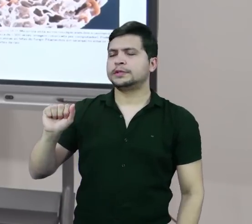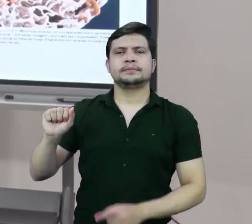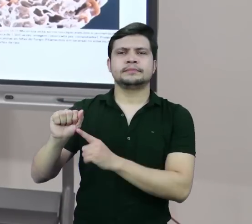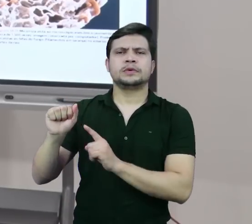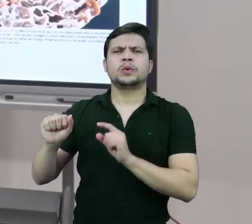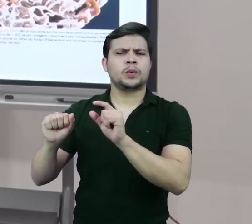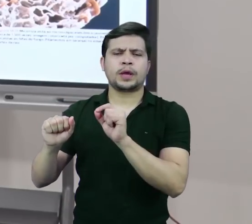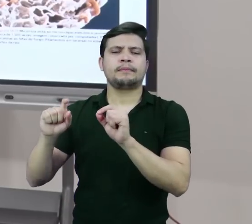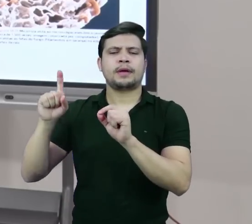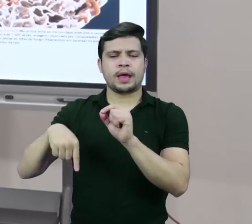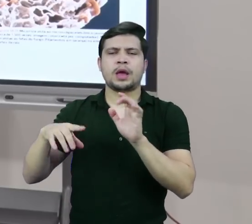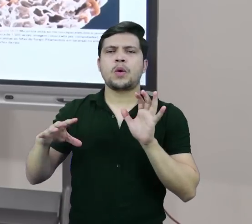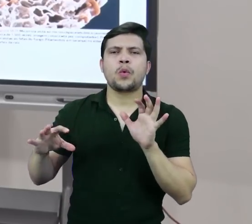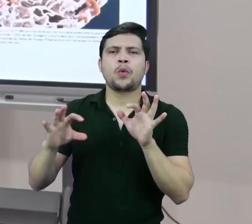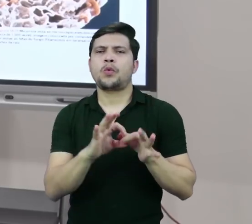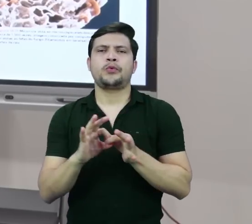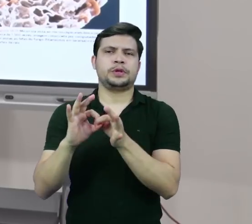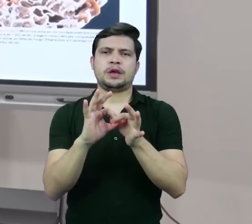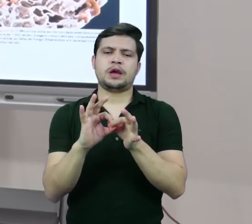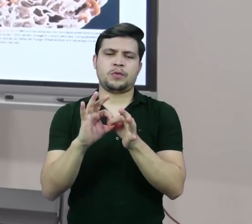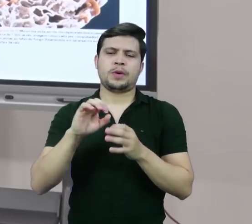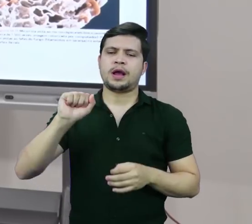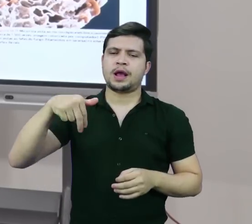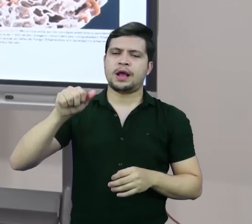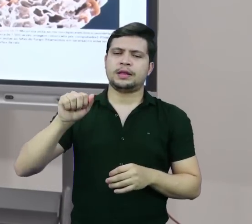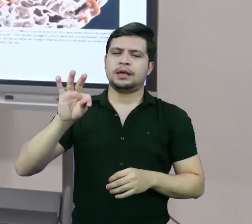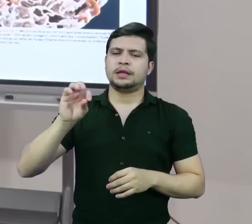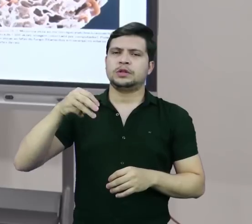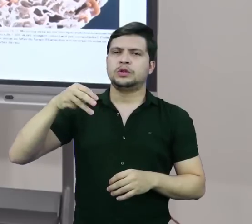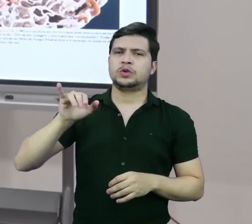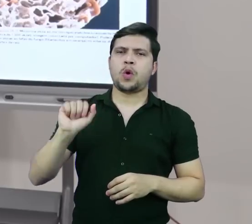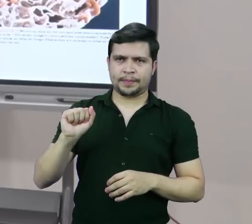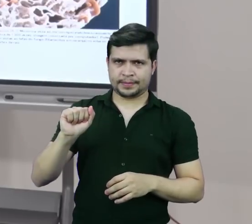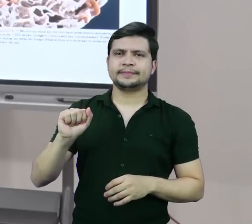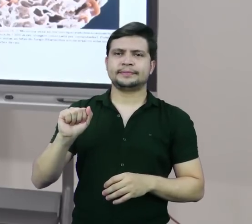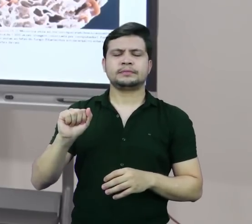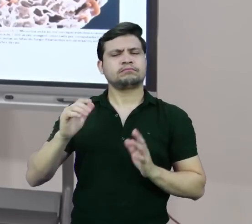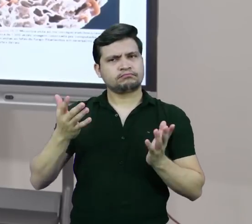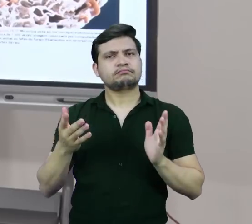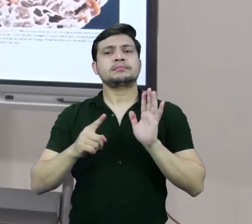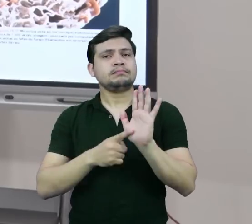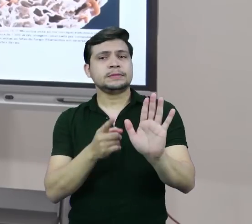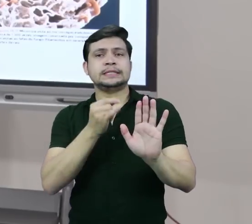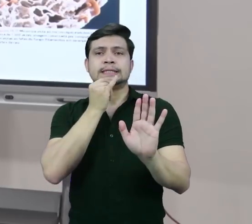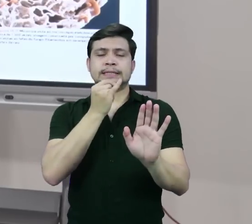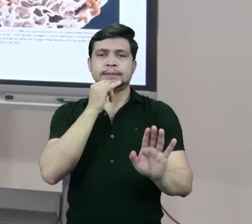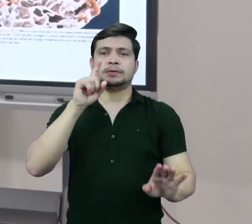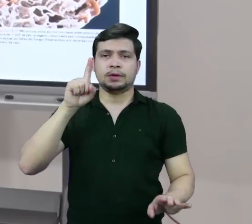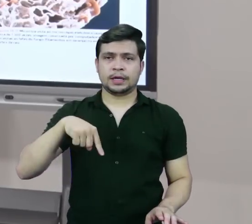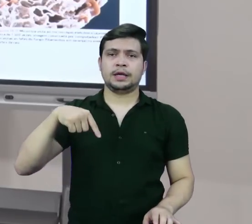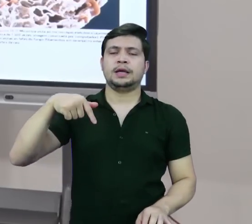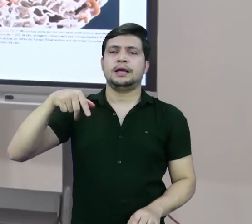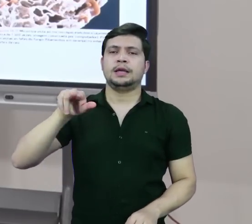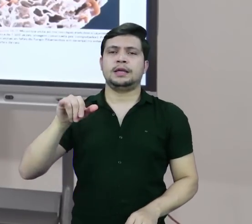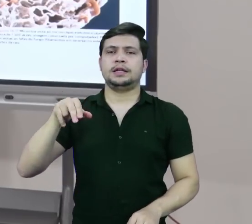a união anatômica dos organismos de um grupo. Como assim, professor? O exemplo que a gente gosta de utilizar é dos quinidários,